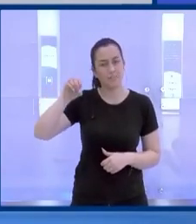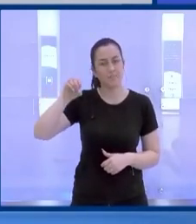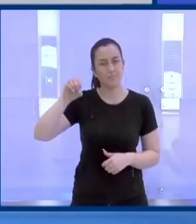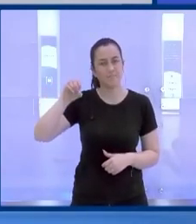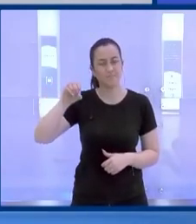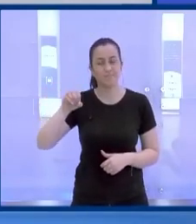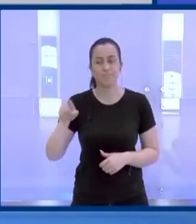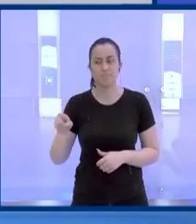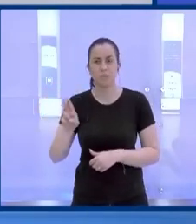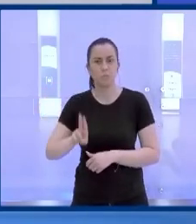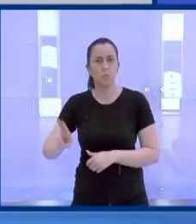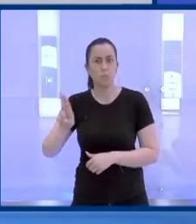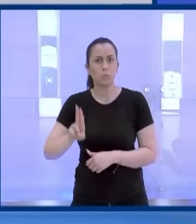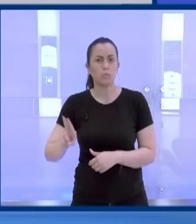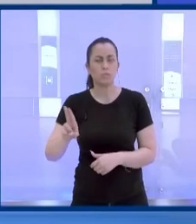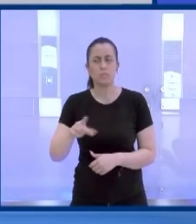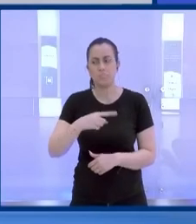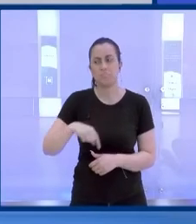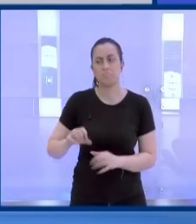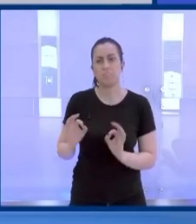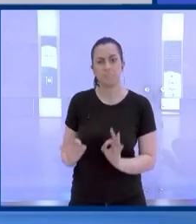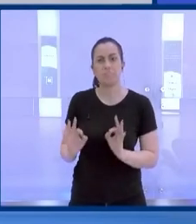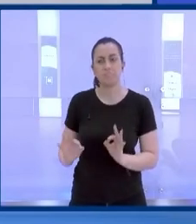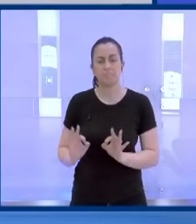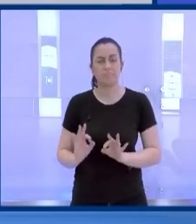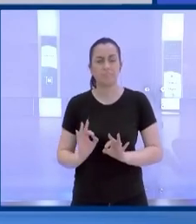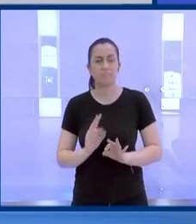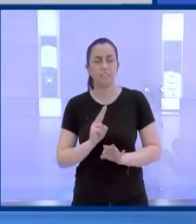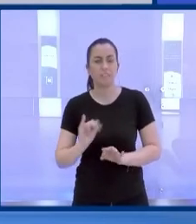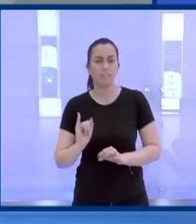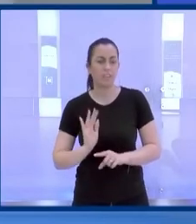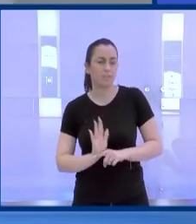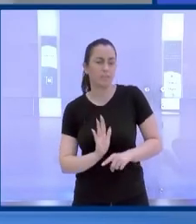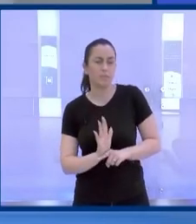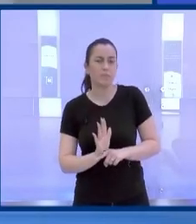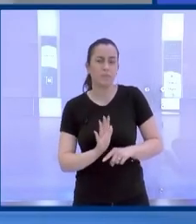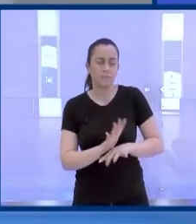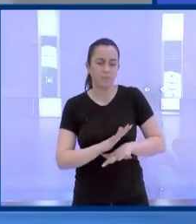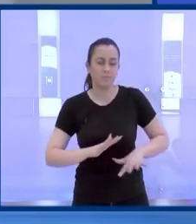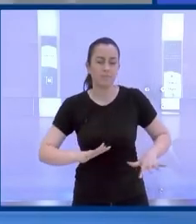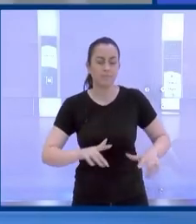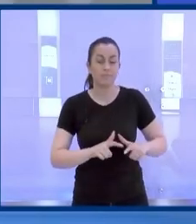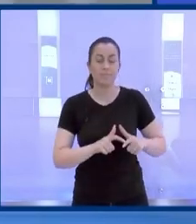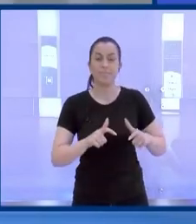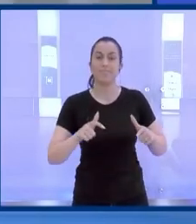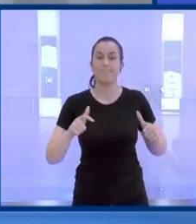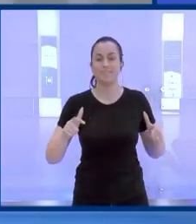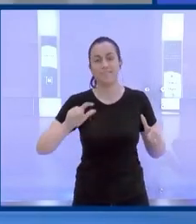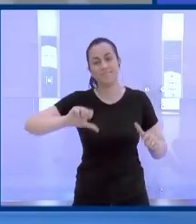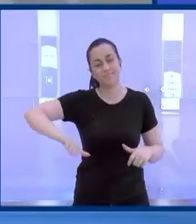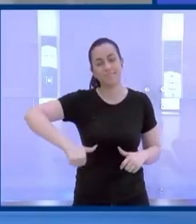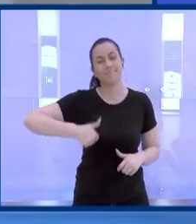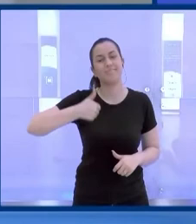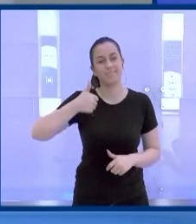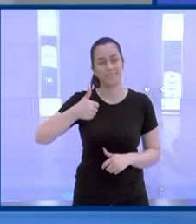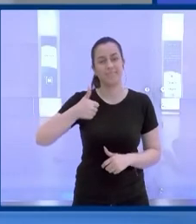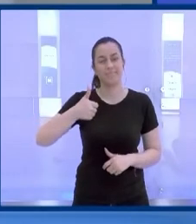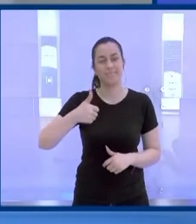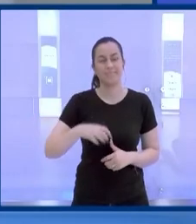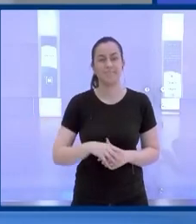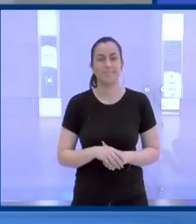nas suas operações, e temos certeza que isso poderá ser levado adiante com ainda maior eficiência